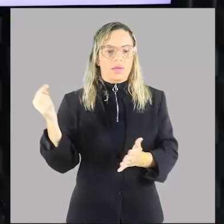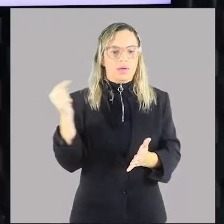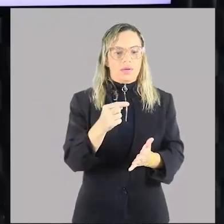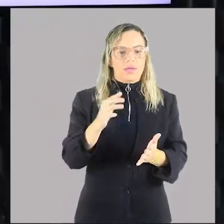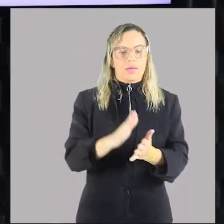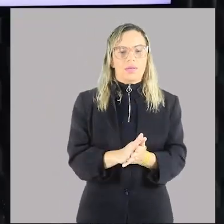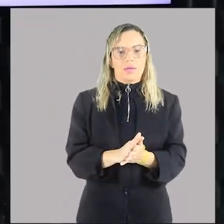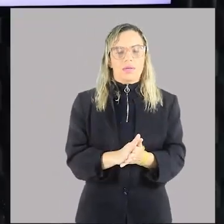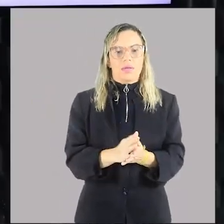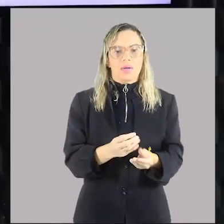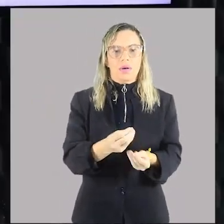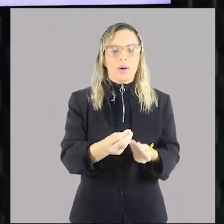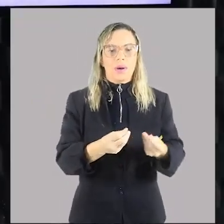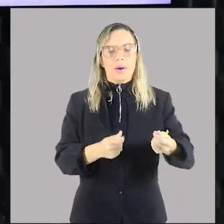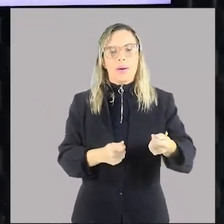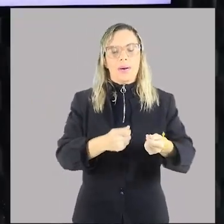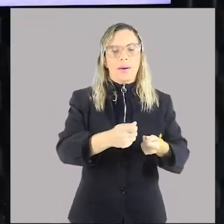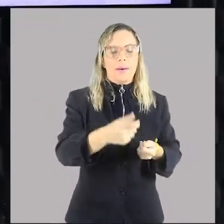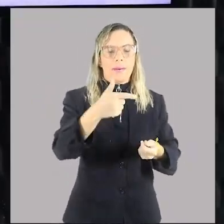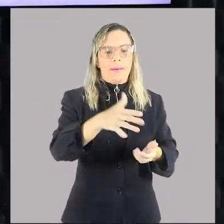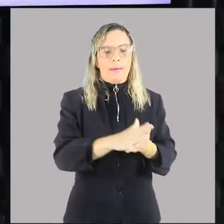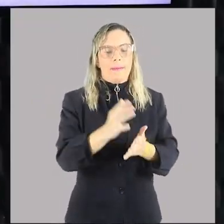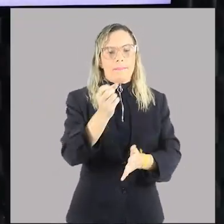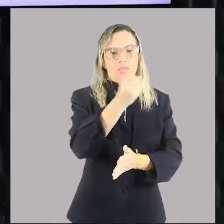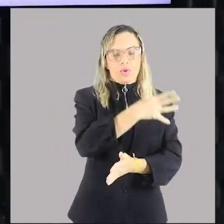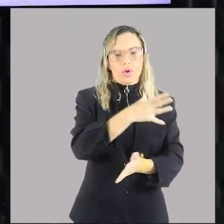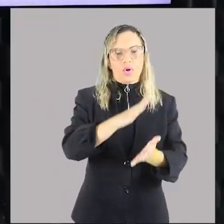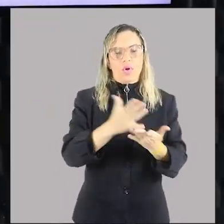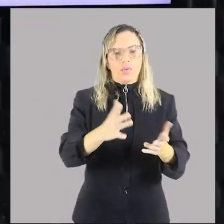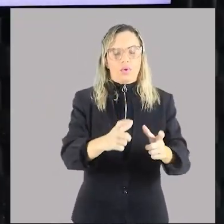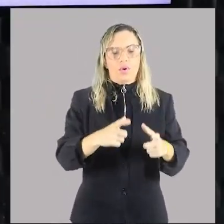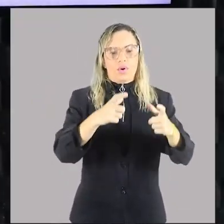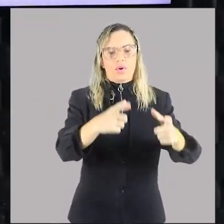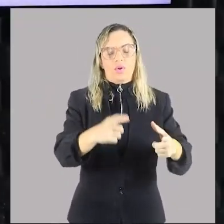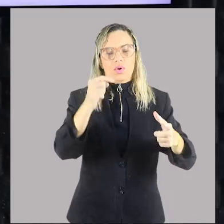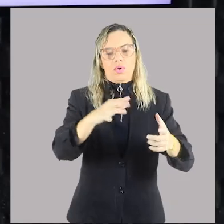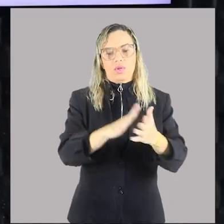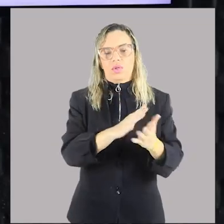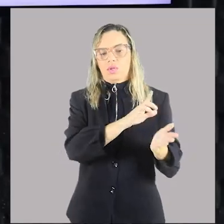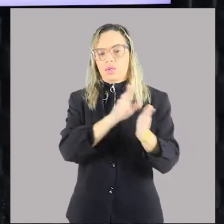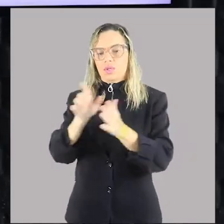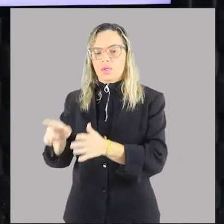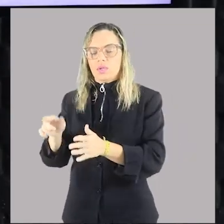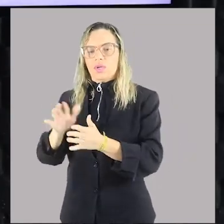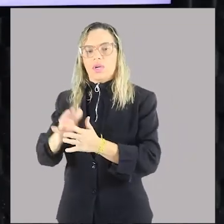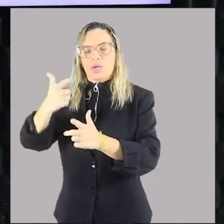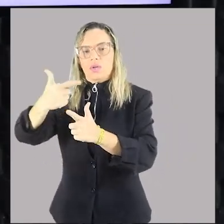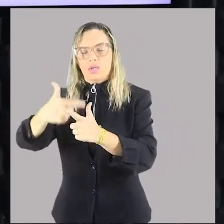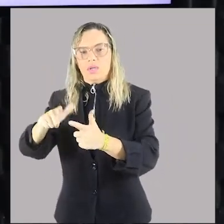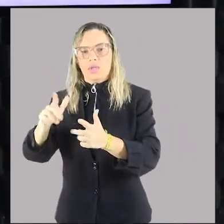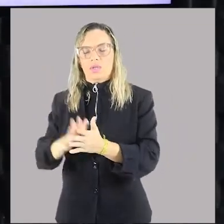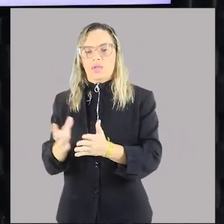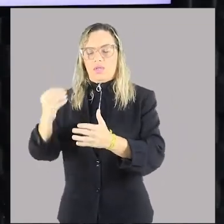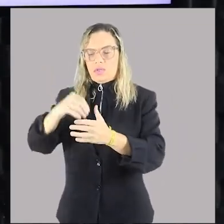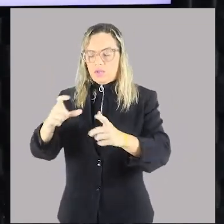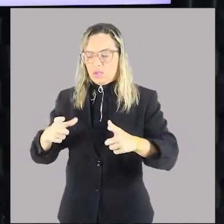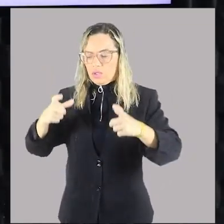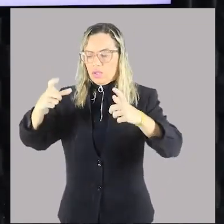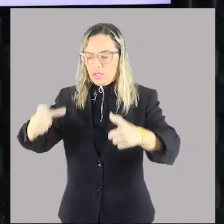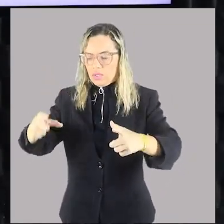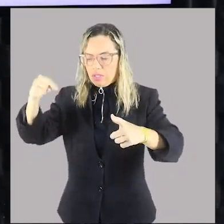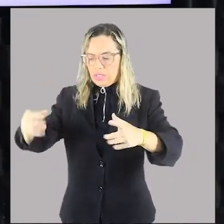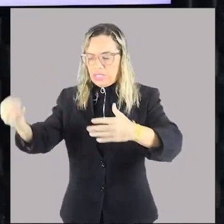essa transferência de competência para uma nova pessoa jurídica. Já a desconcentração é minimamente apenas ali a